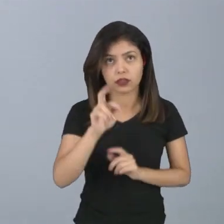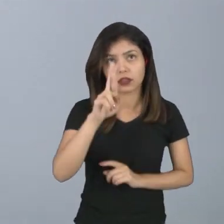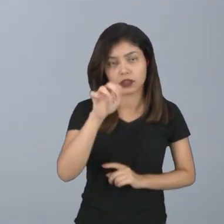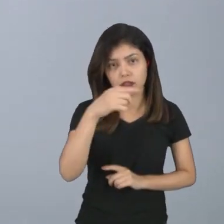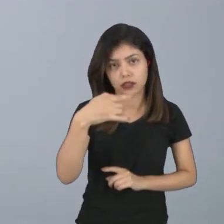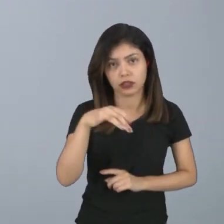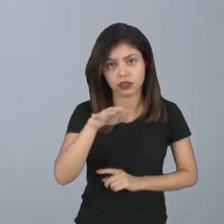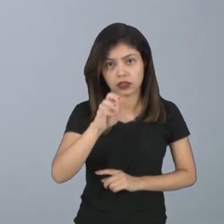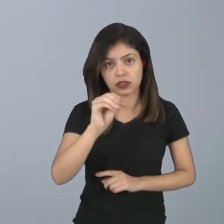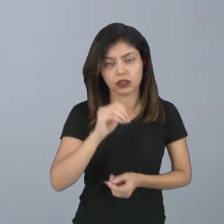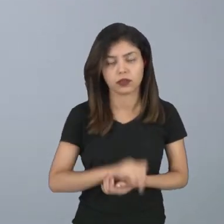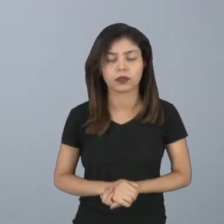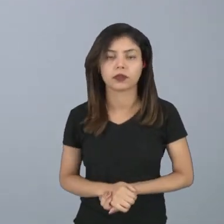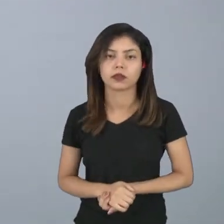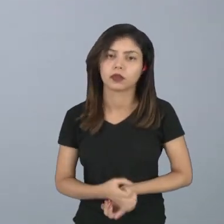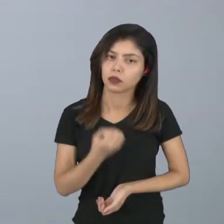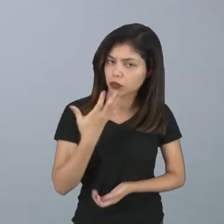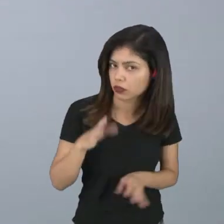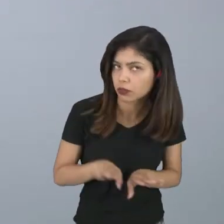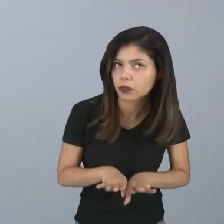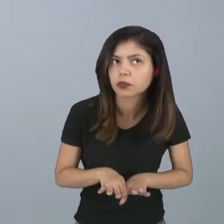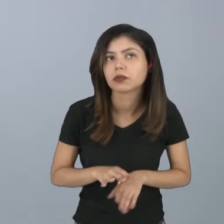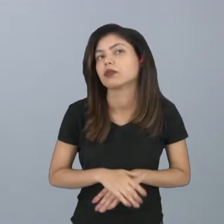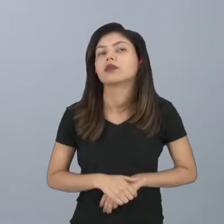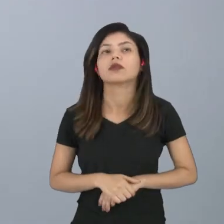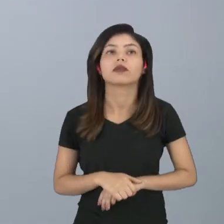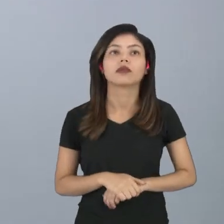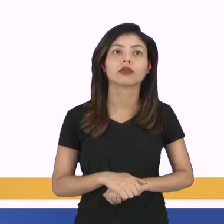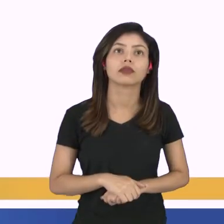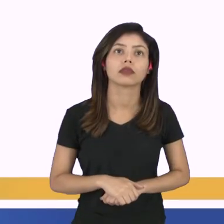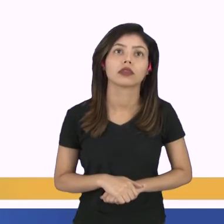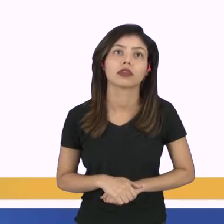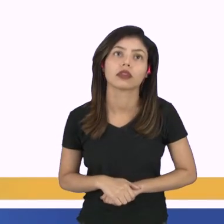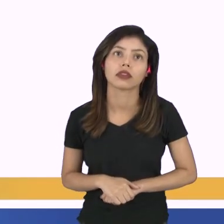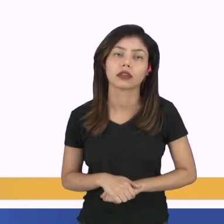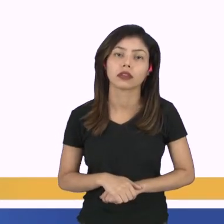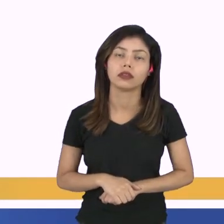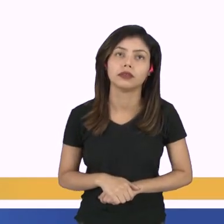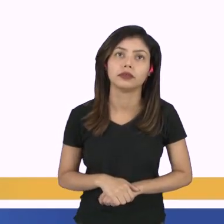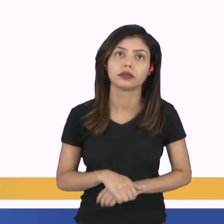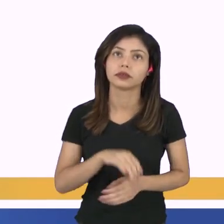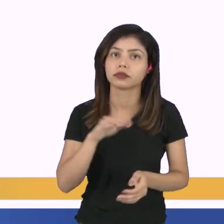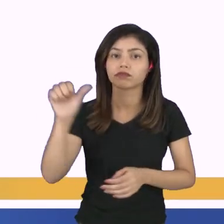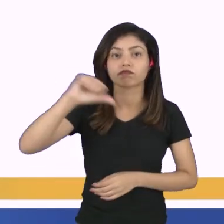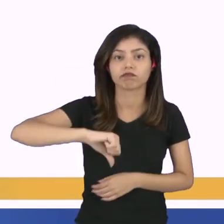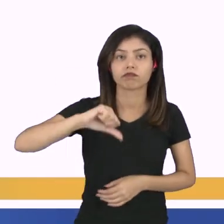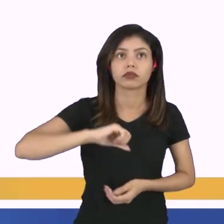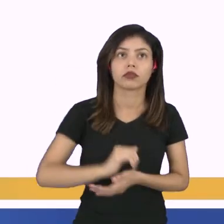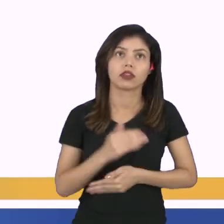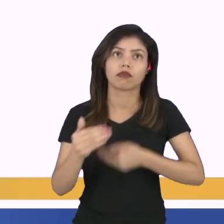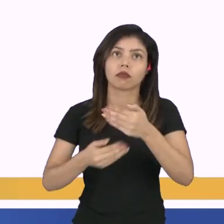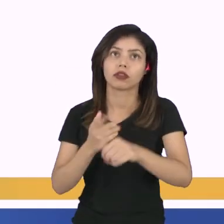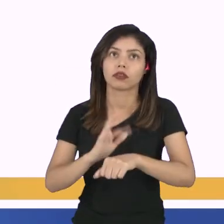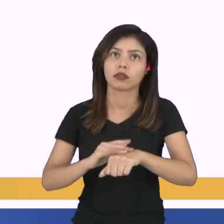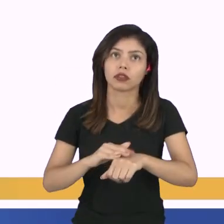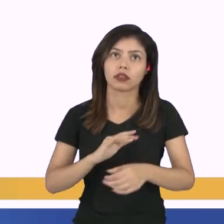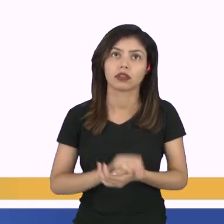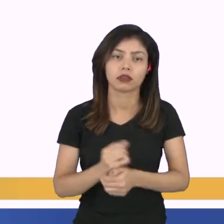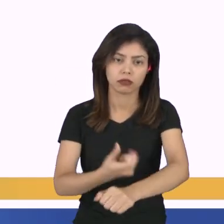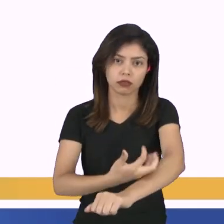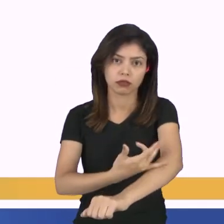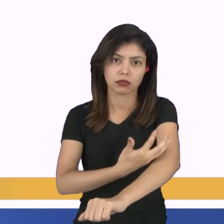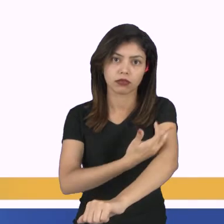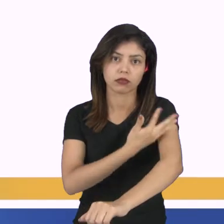agrotóxicos. Também é uma coisa bem questionável. As desvantagens. O desenvolvimento de doenças, reações alérgicas, né?